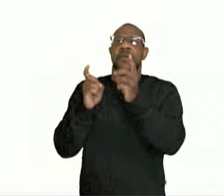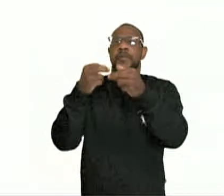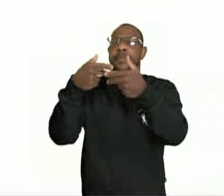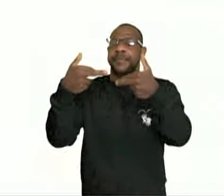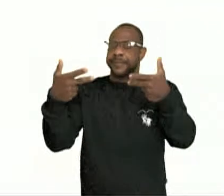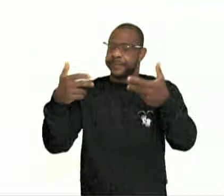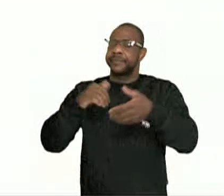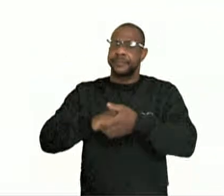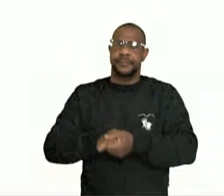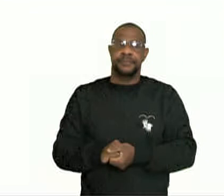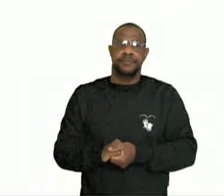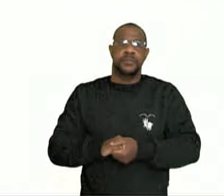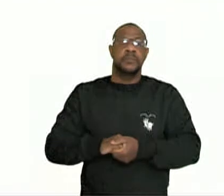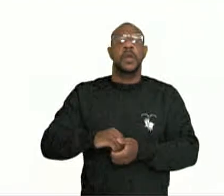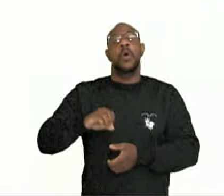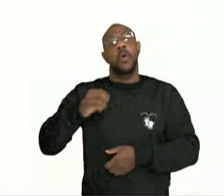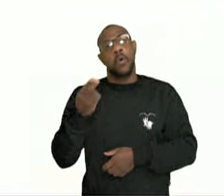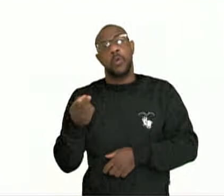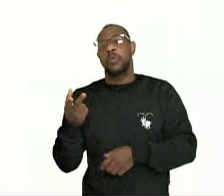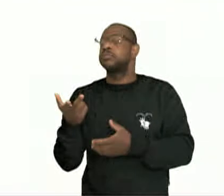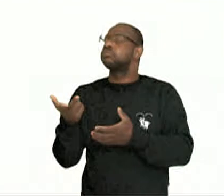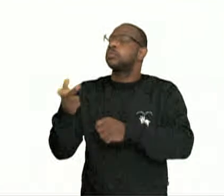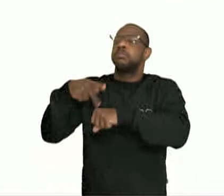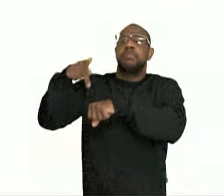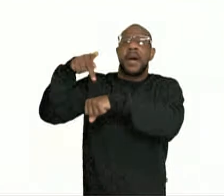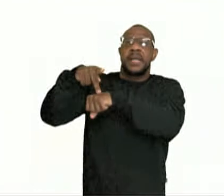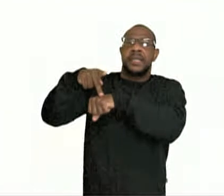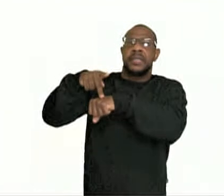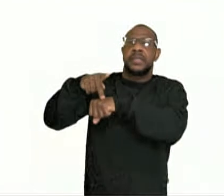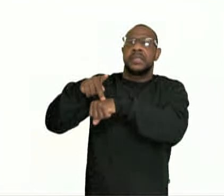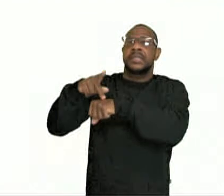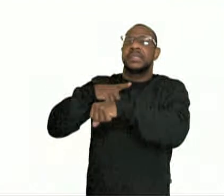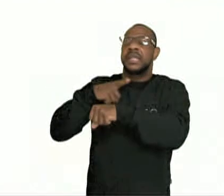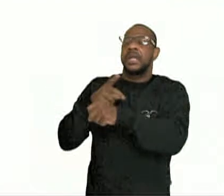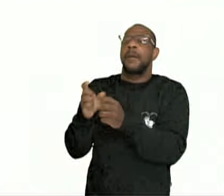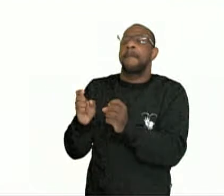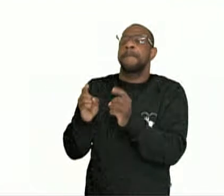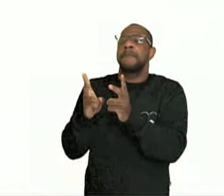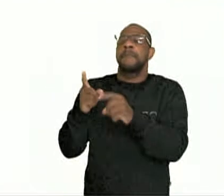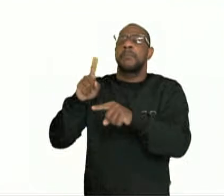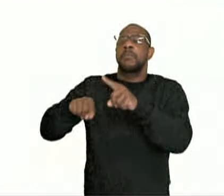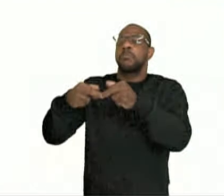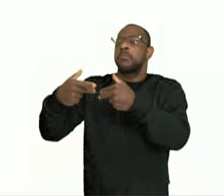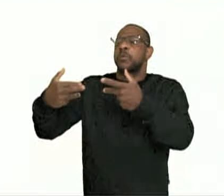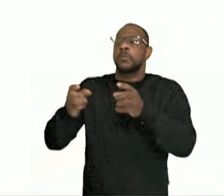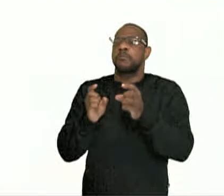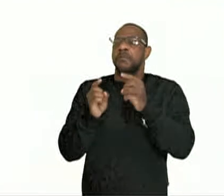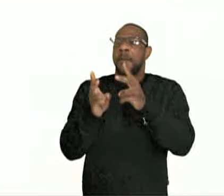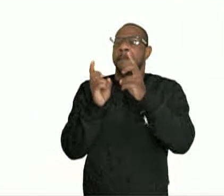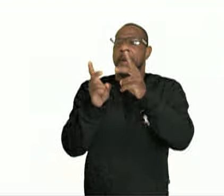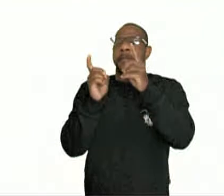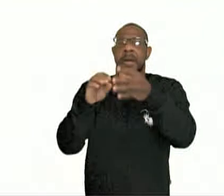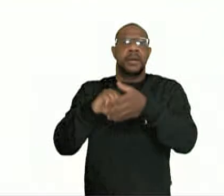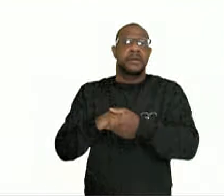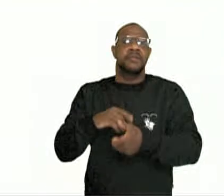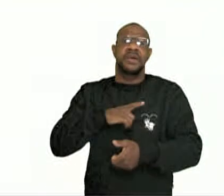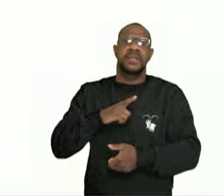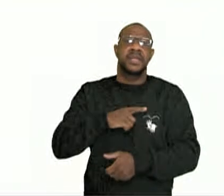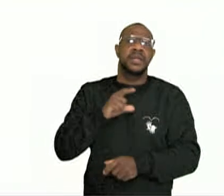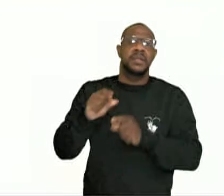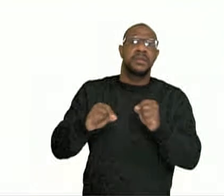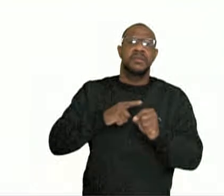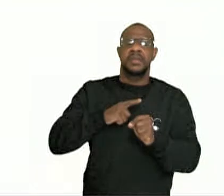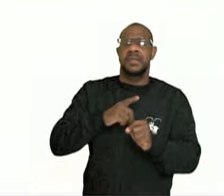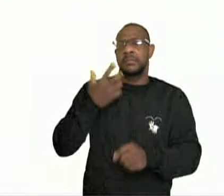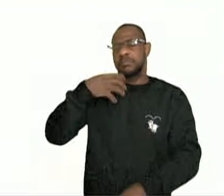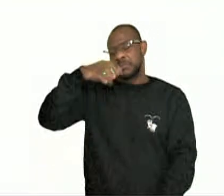origem do produto. Isso faz com que favorecesse o desenvolvimento da marinha inglesa, que vai aí ter título de